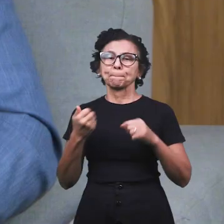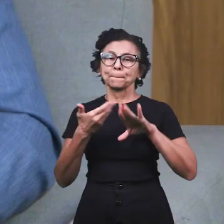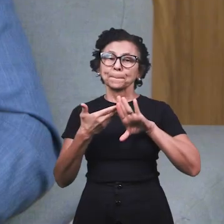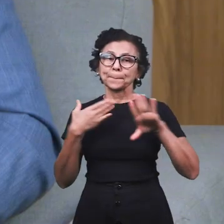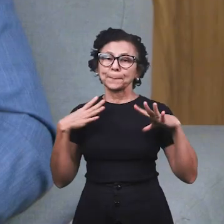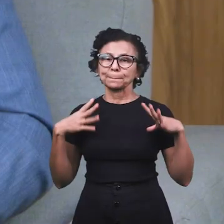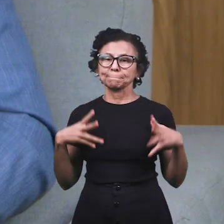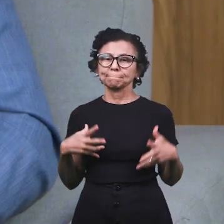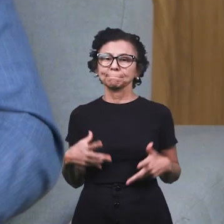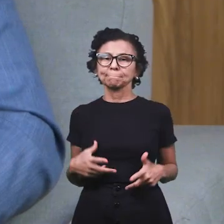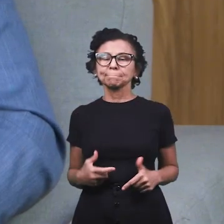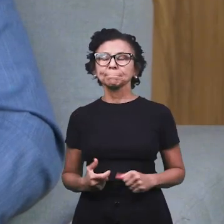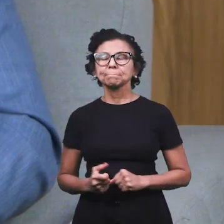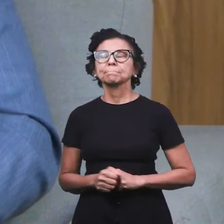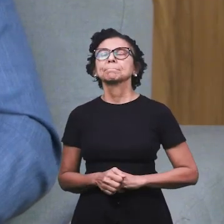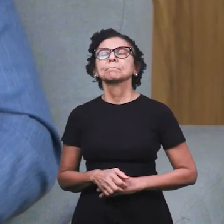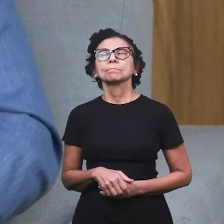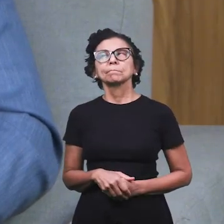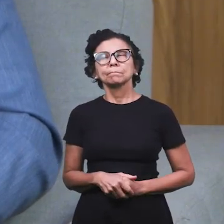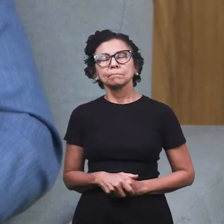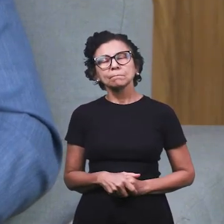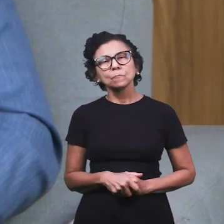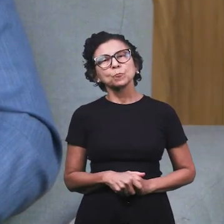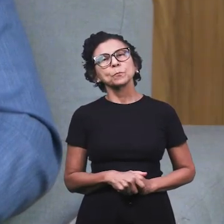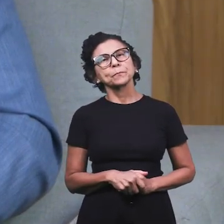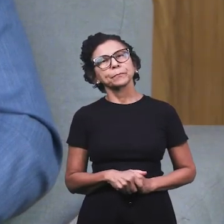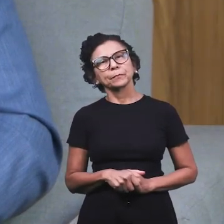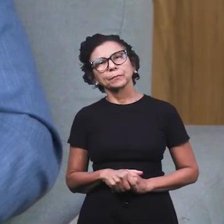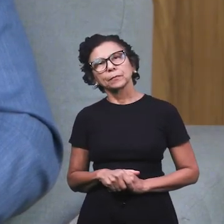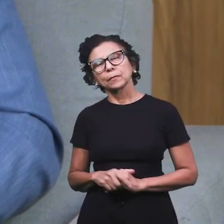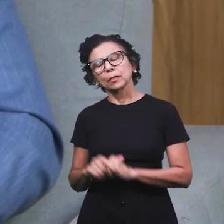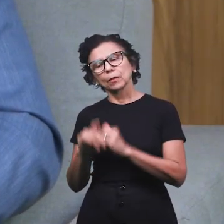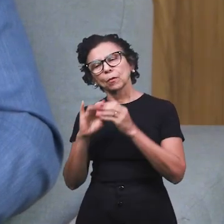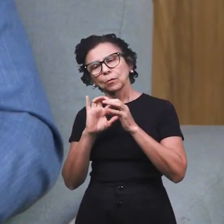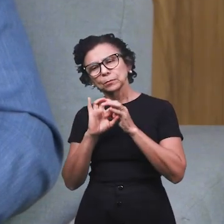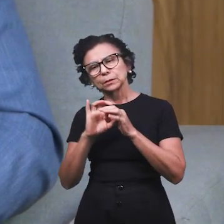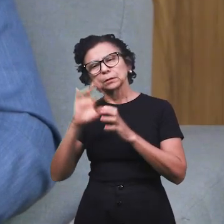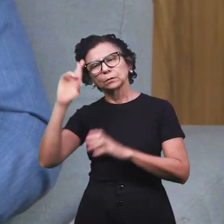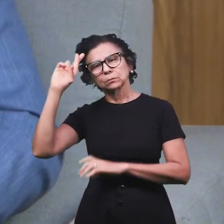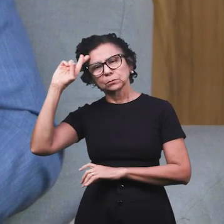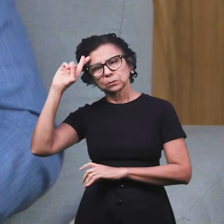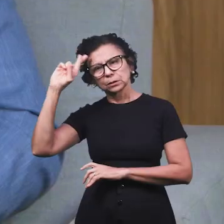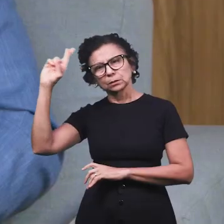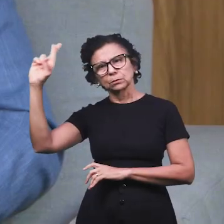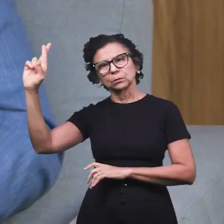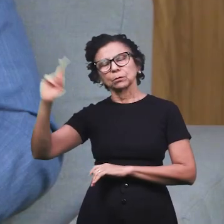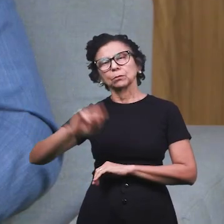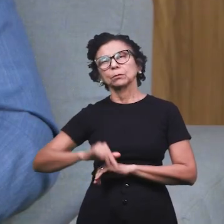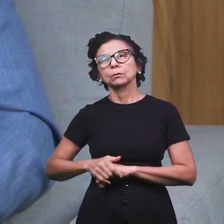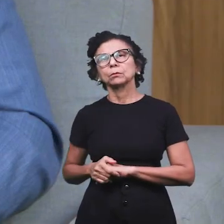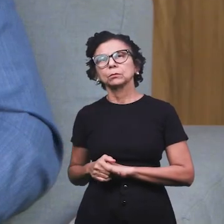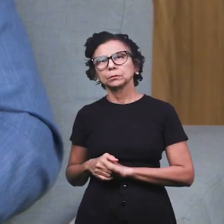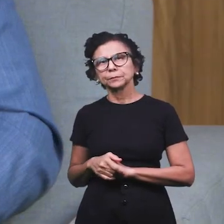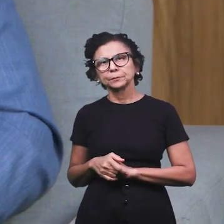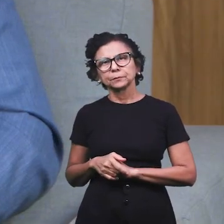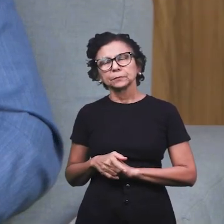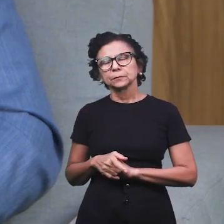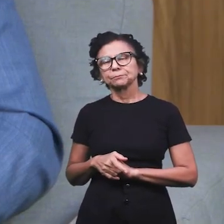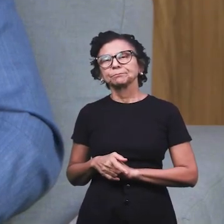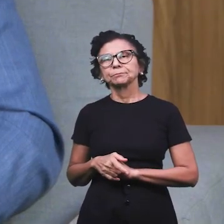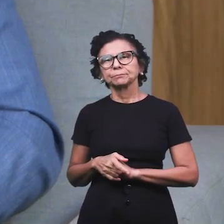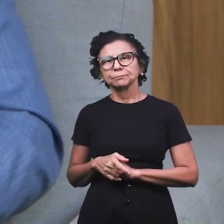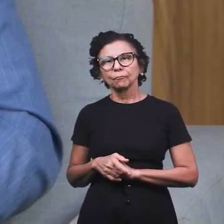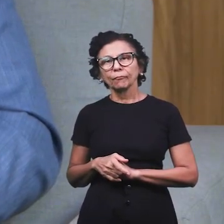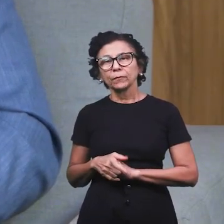santificar, temos que nos envolver com o Senhor, com tudo aquilo que Ele nos dá, como condição e recurso para